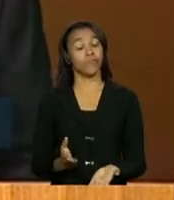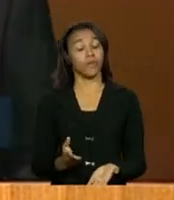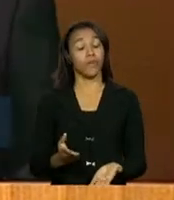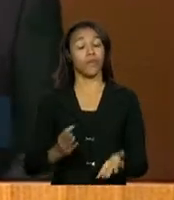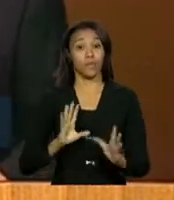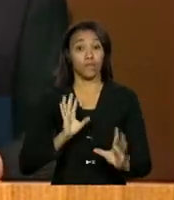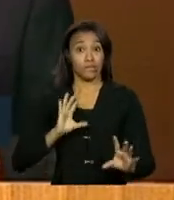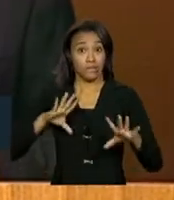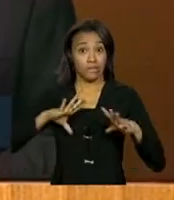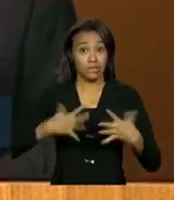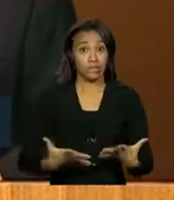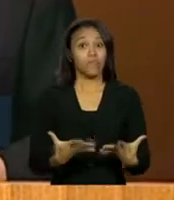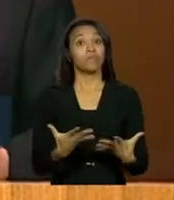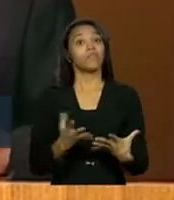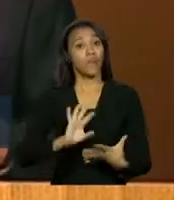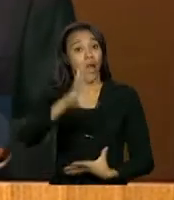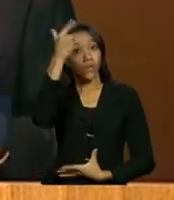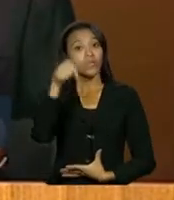Desafios que